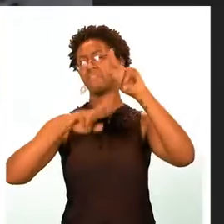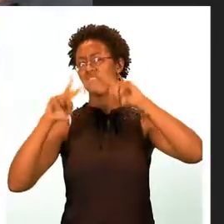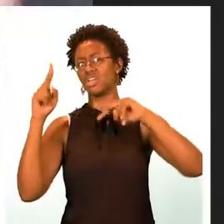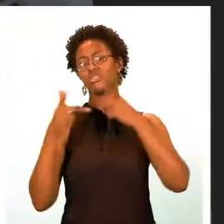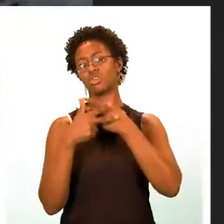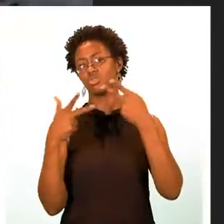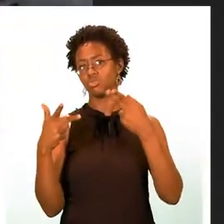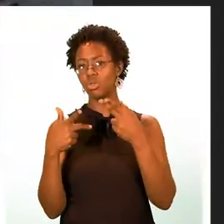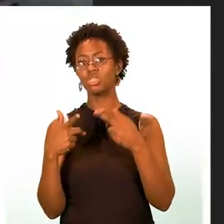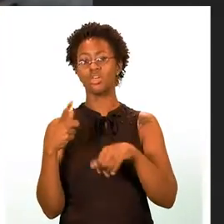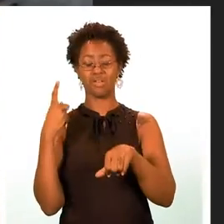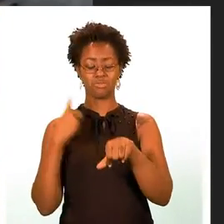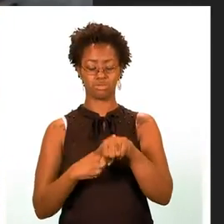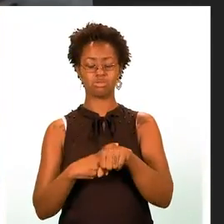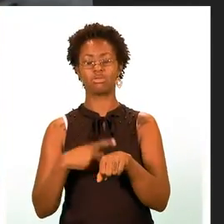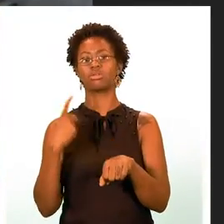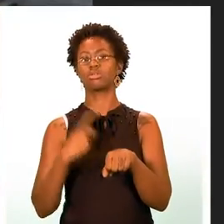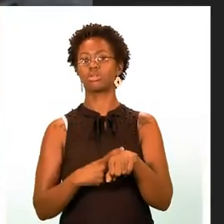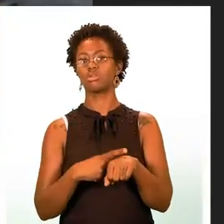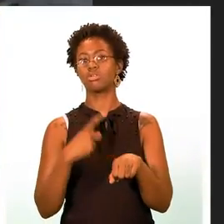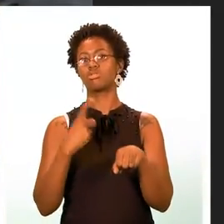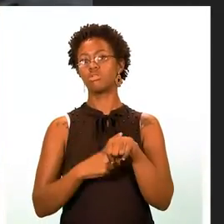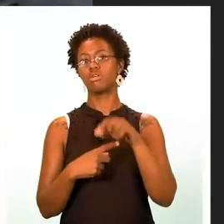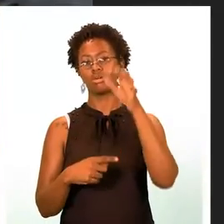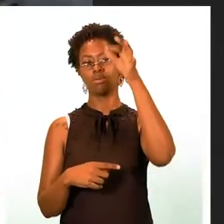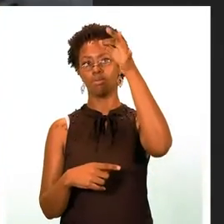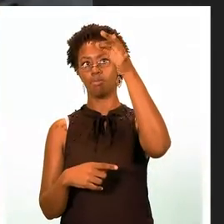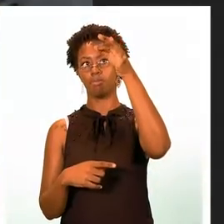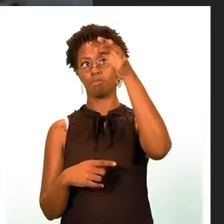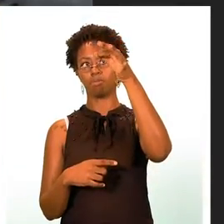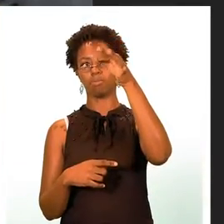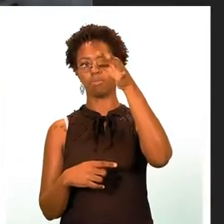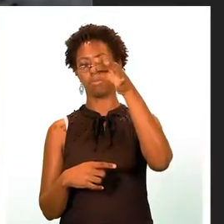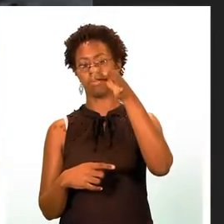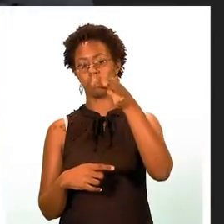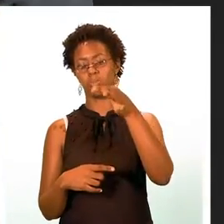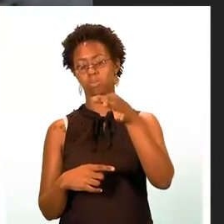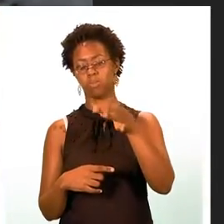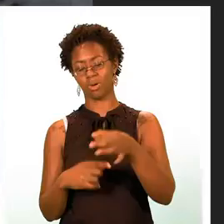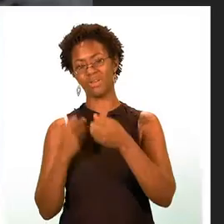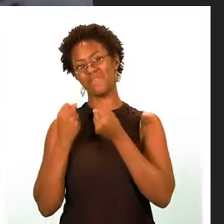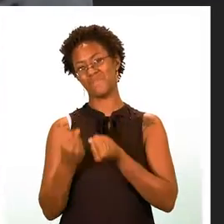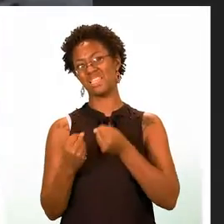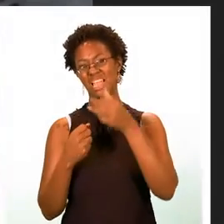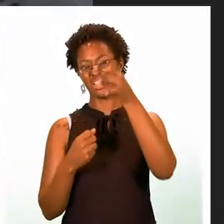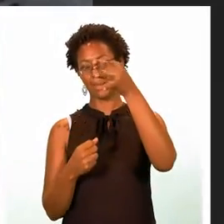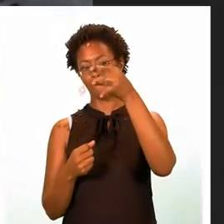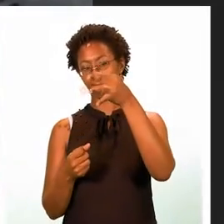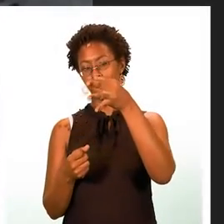com os ventos, eles vão se solidificando e vão descendo, descendo, descendo, tanto é que chega